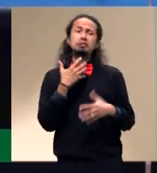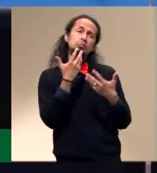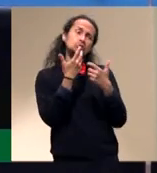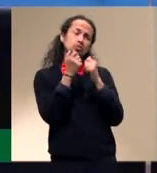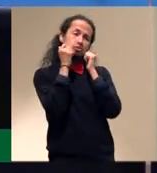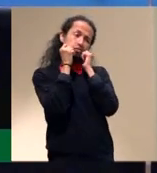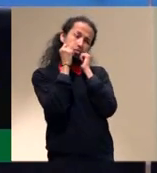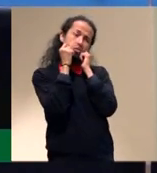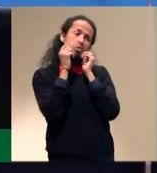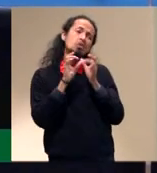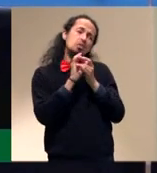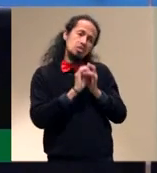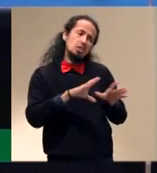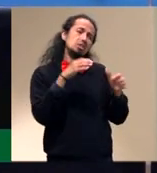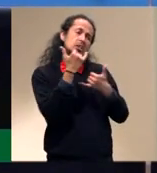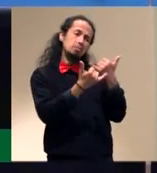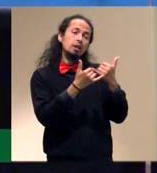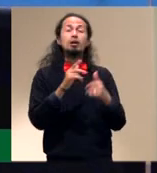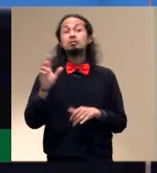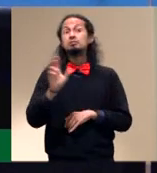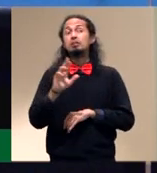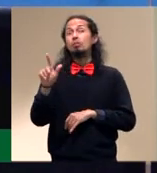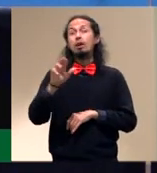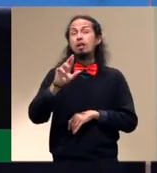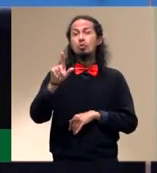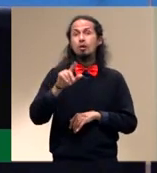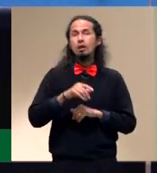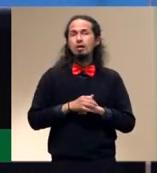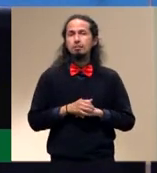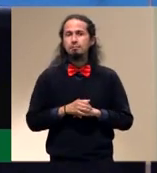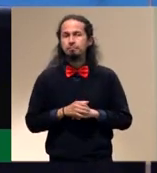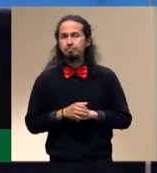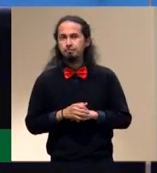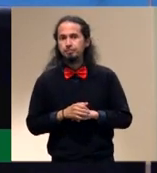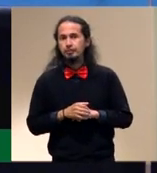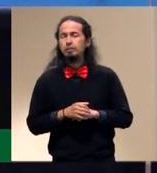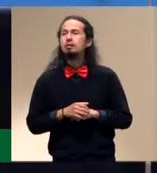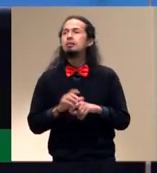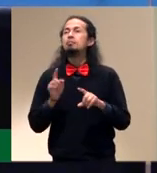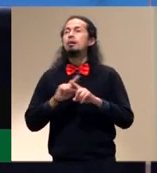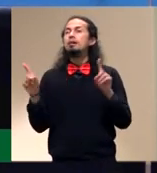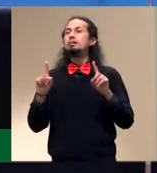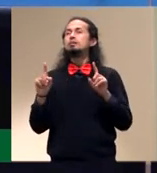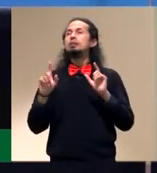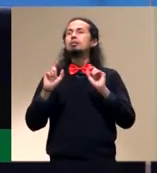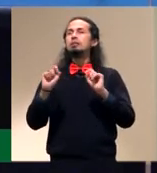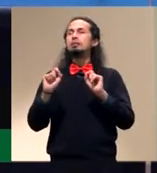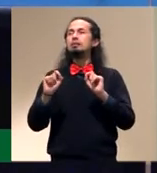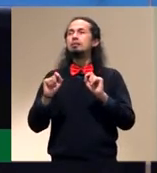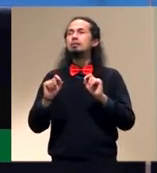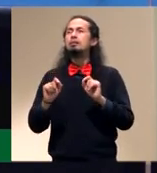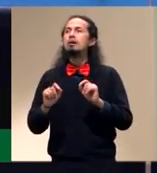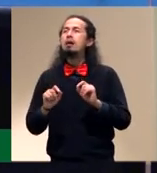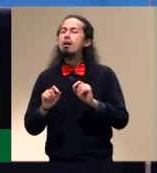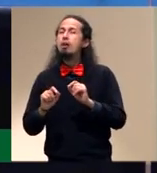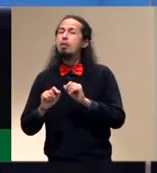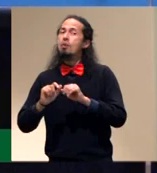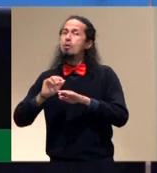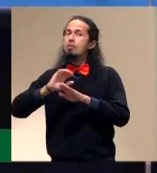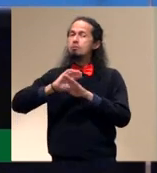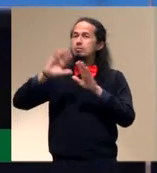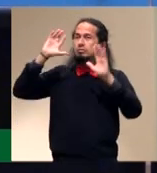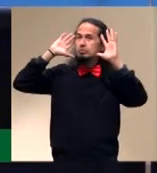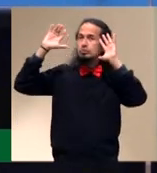É muito mais do que isso, né? É um pressuposto teórico e